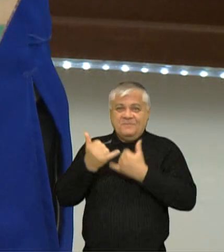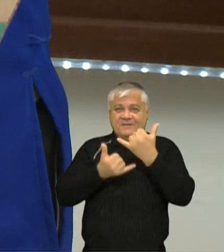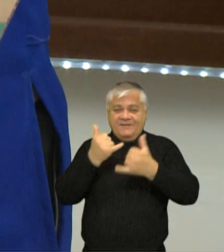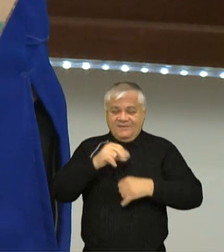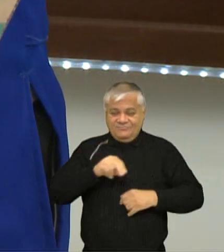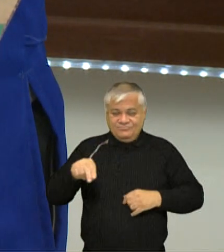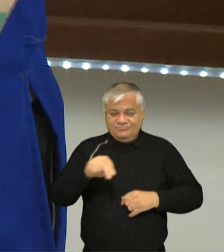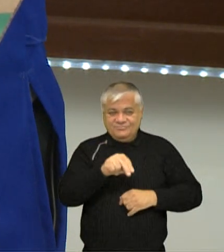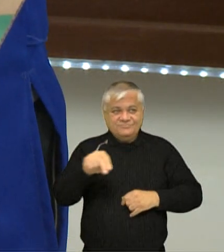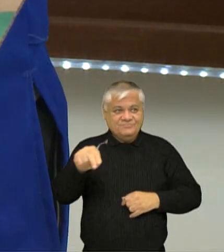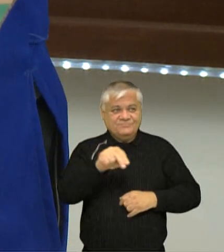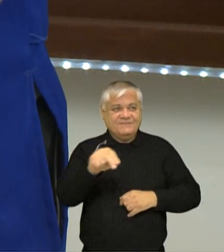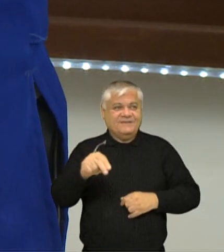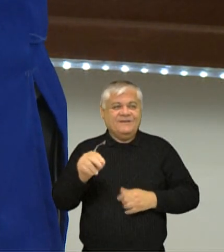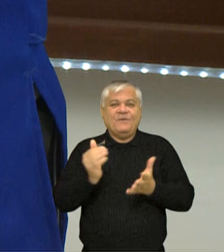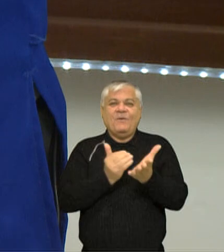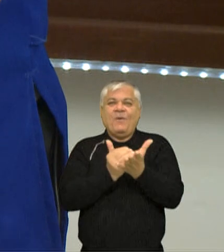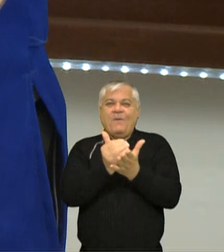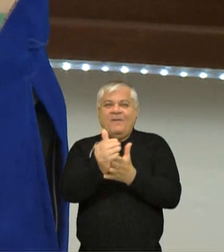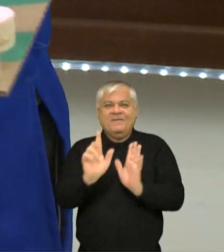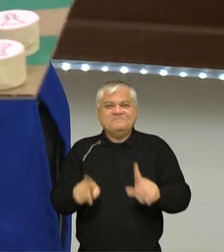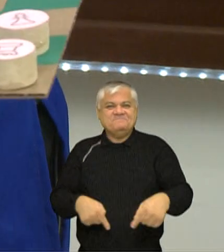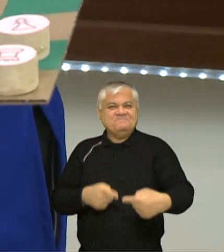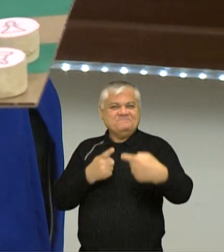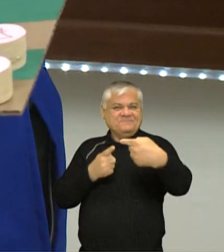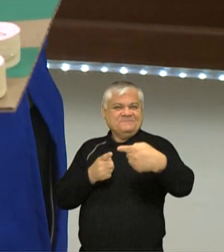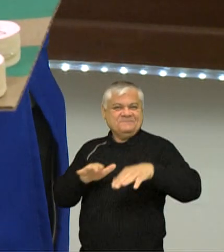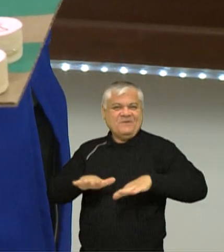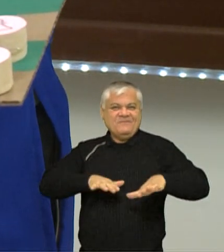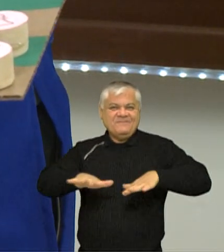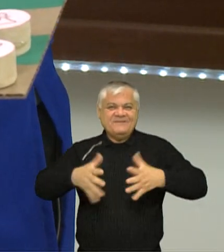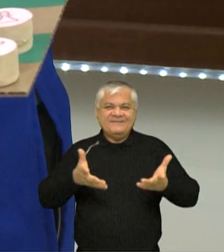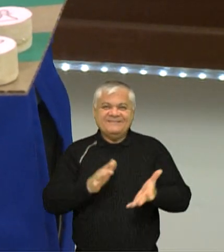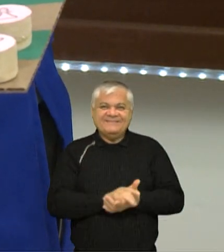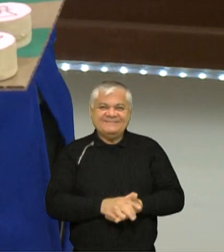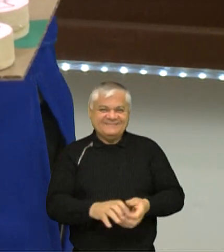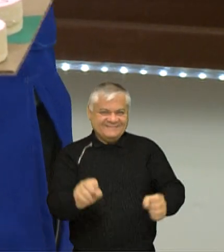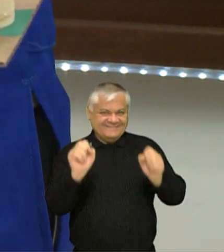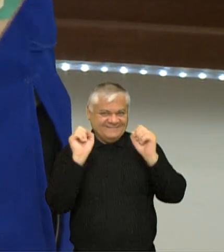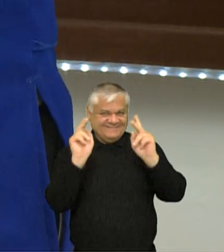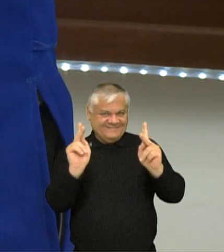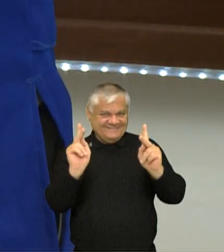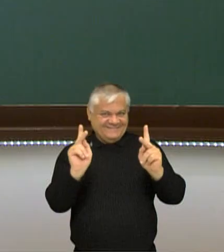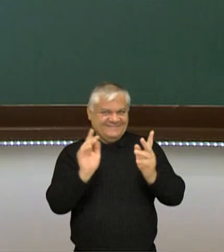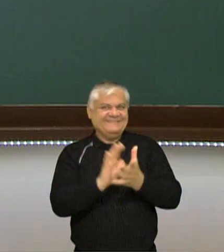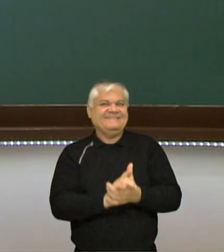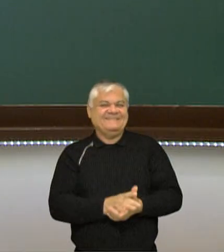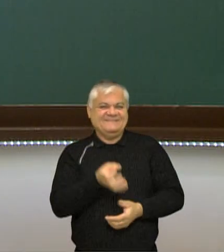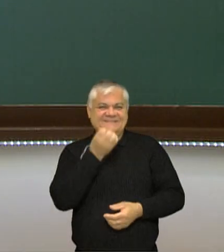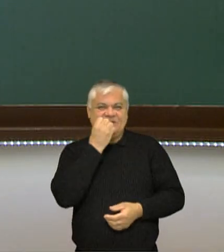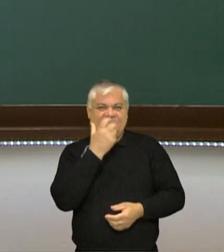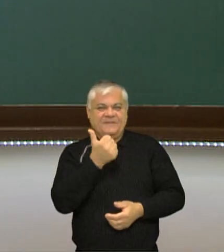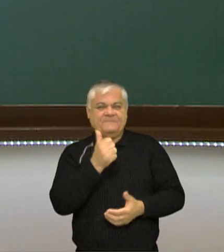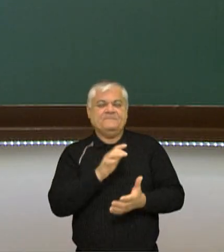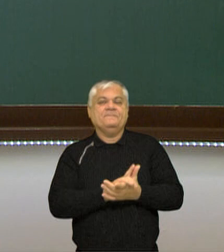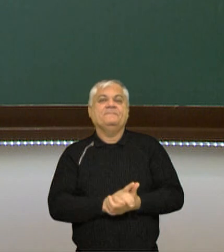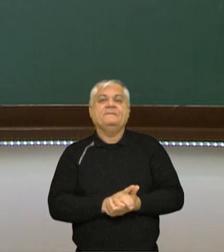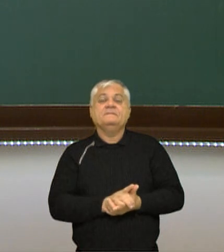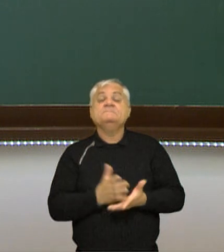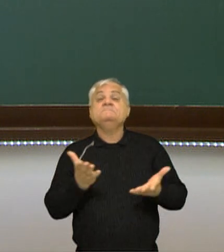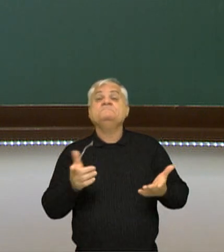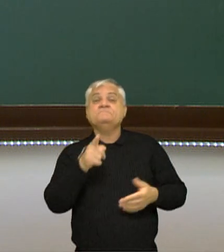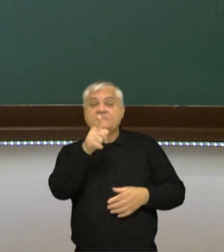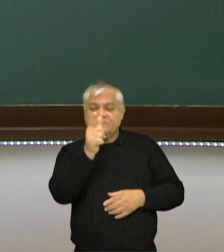É só começar os movimentos, ok? Muito bem. E aí,